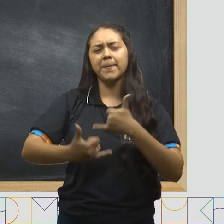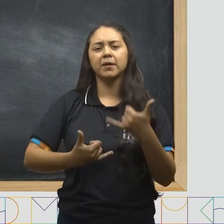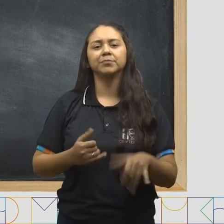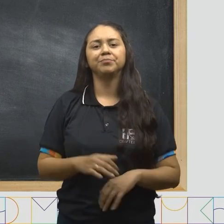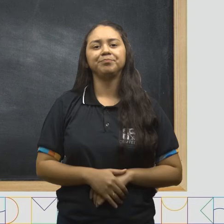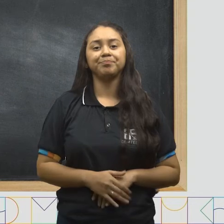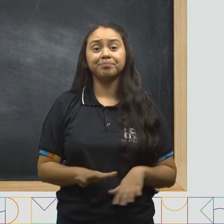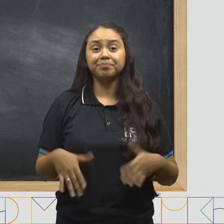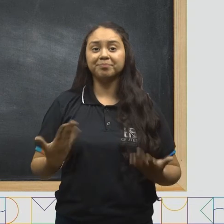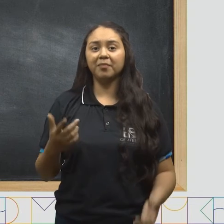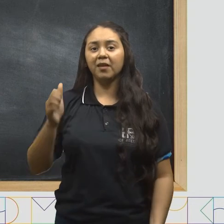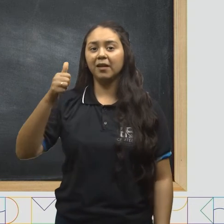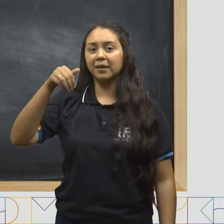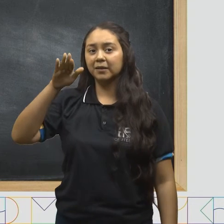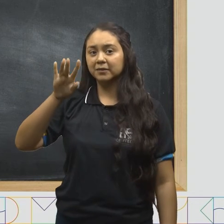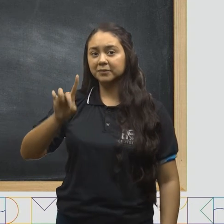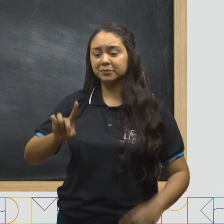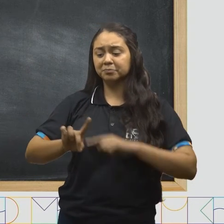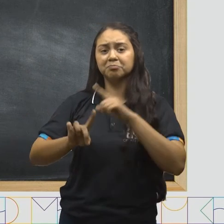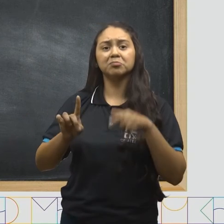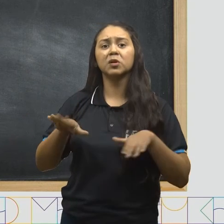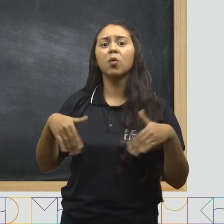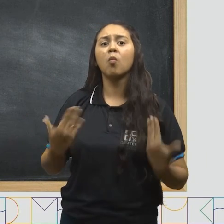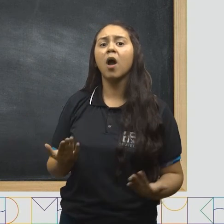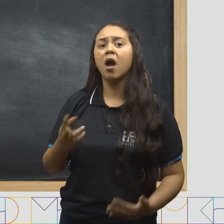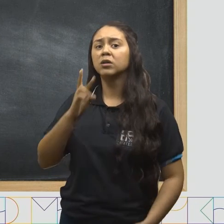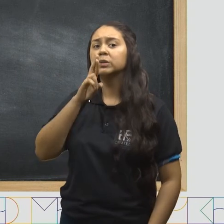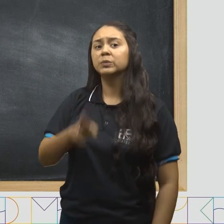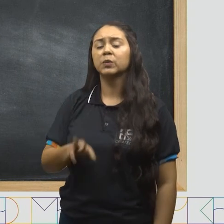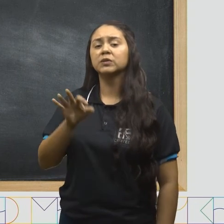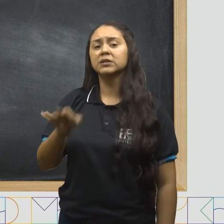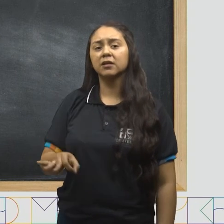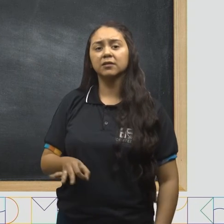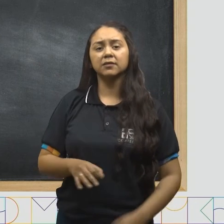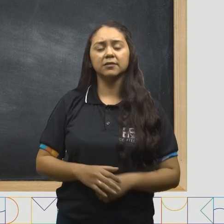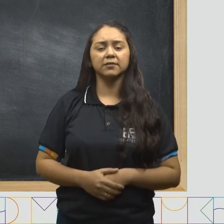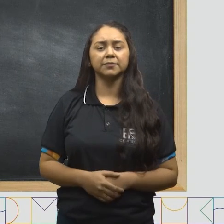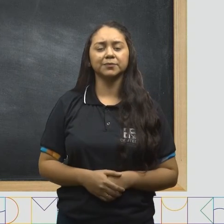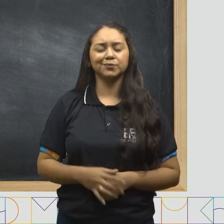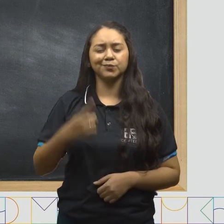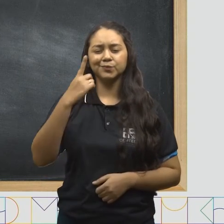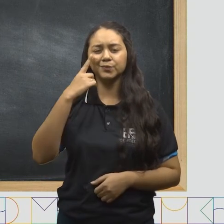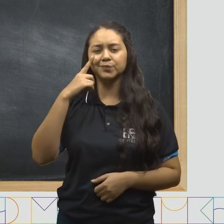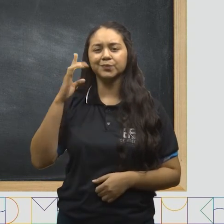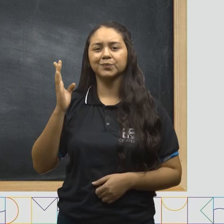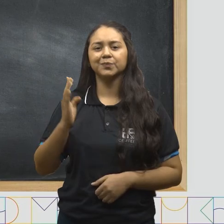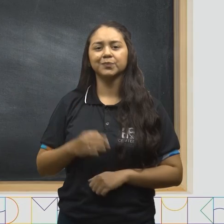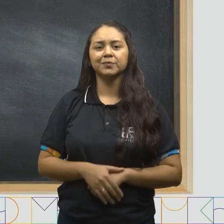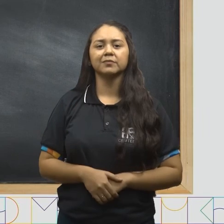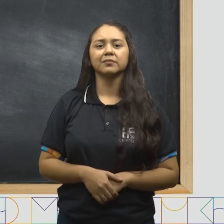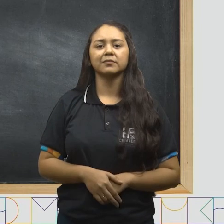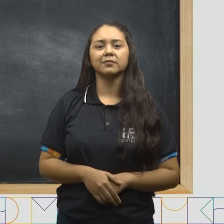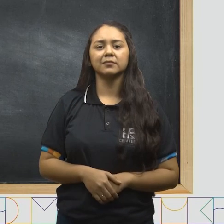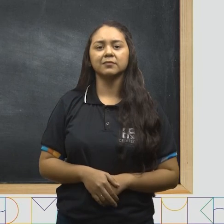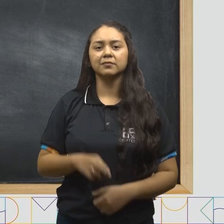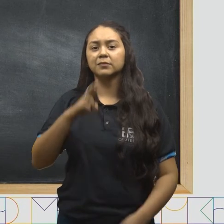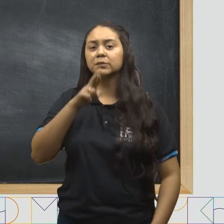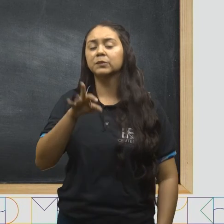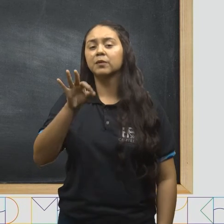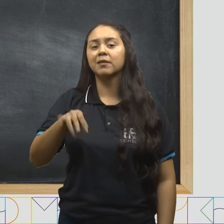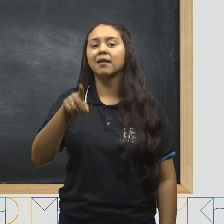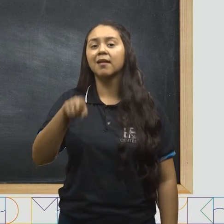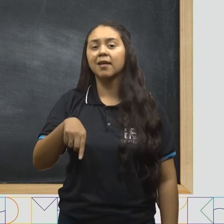brinque. E aí, aluno, qual a resposta correta? Vamos verificar? A